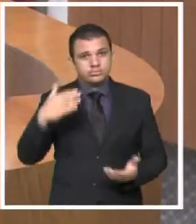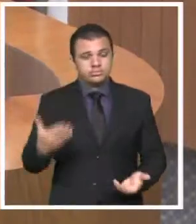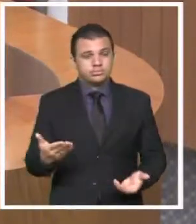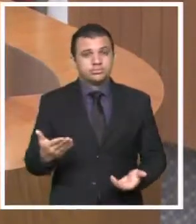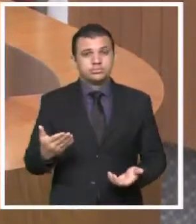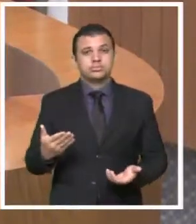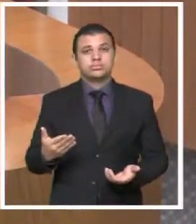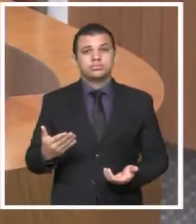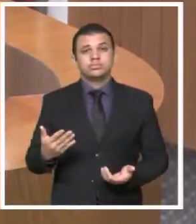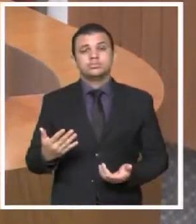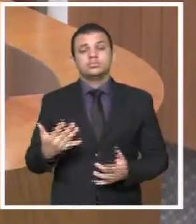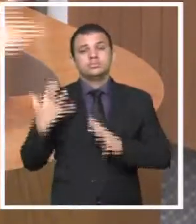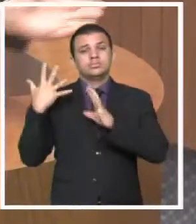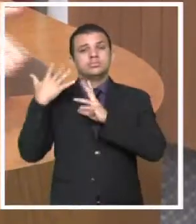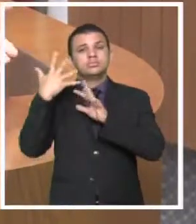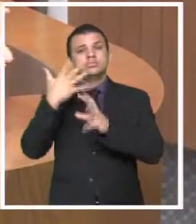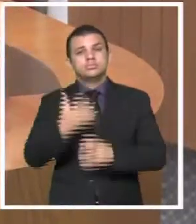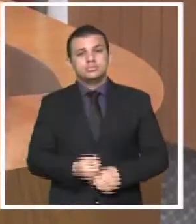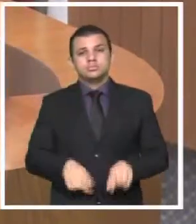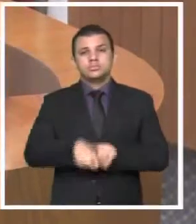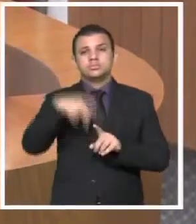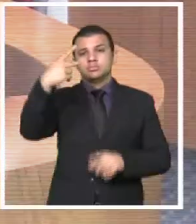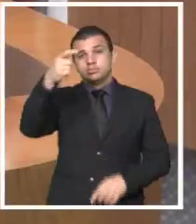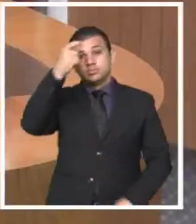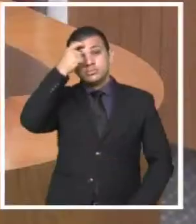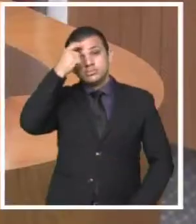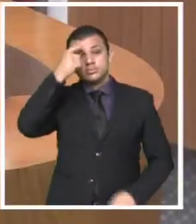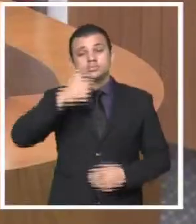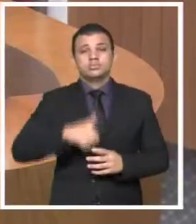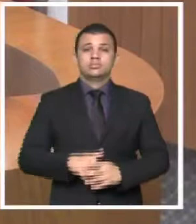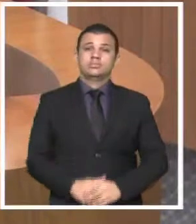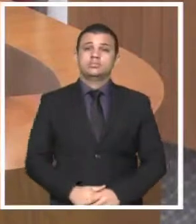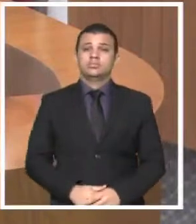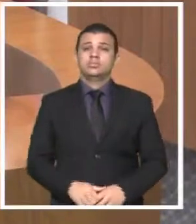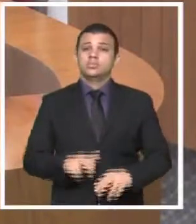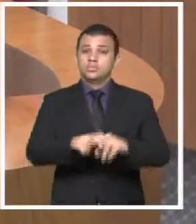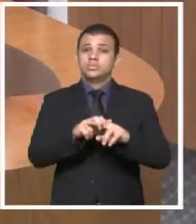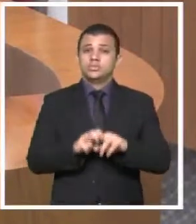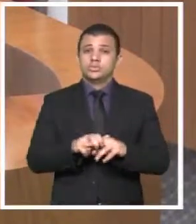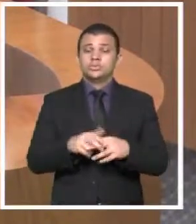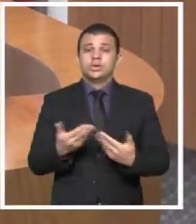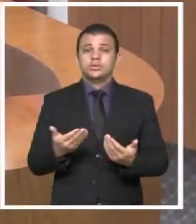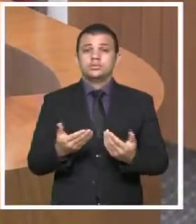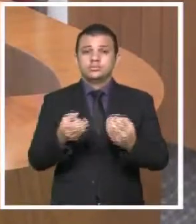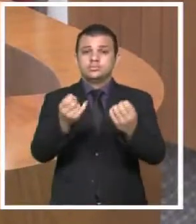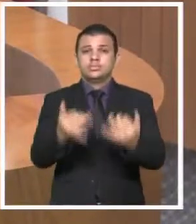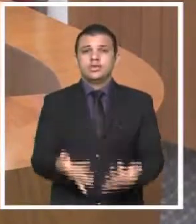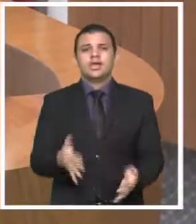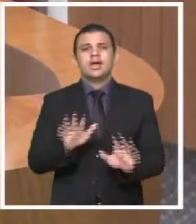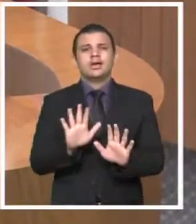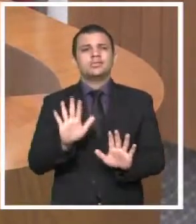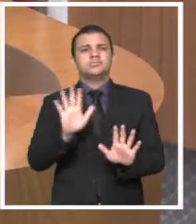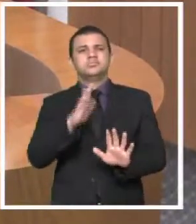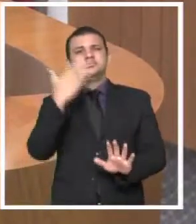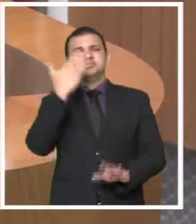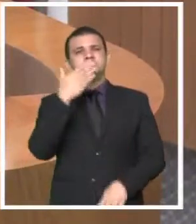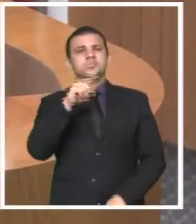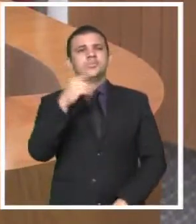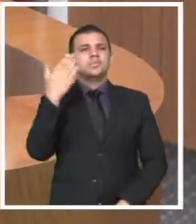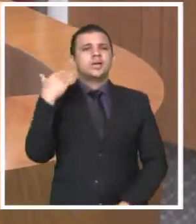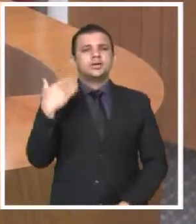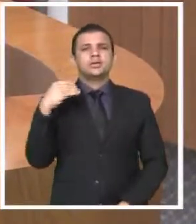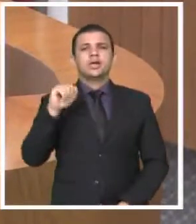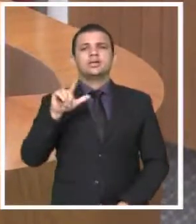na história e na cabeça de Vossa Excelência. Porque Vossa Excelência diz assim, eu não vi o deputado Alexandre Almeida com essa